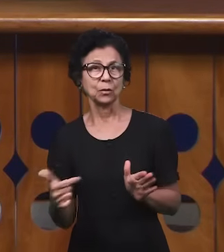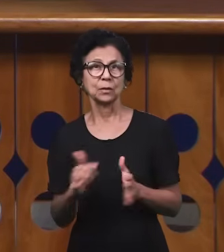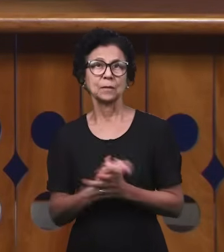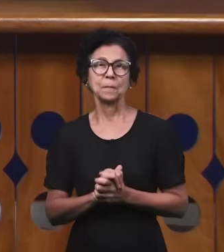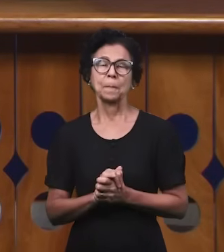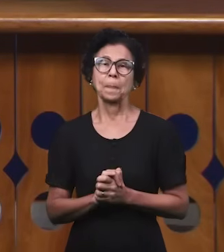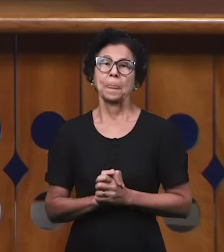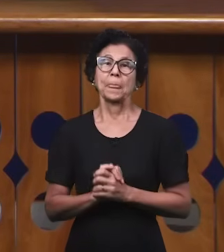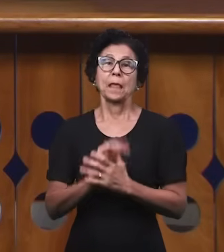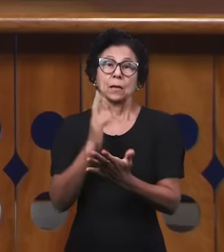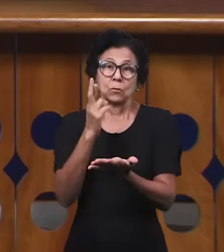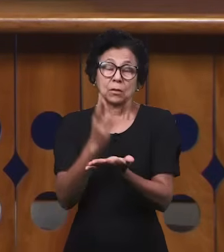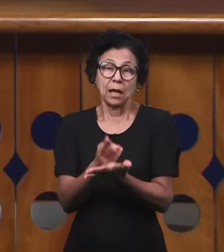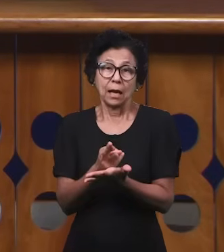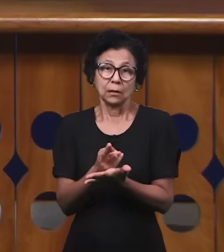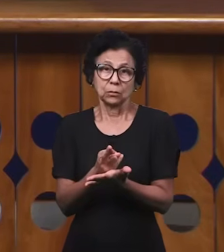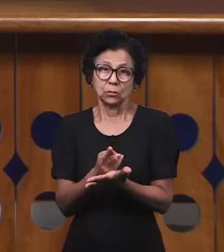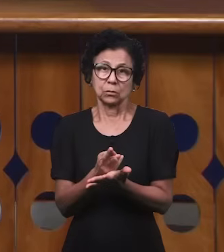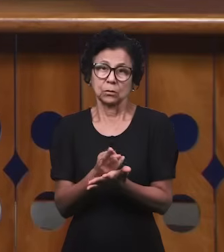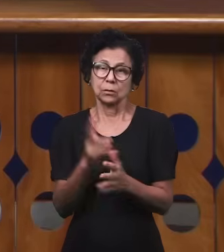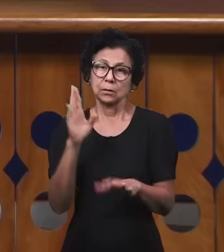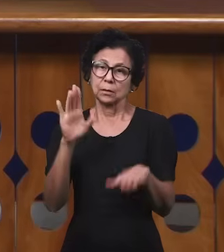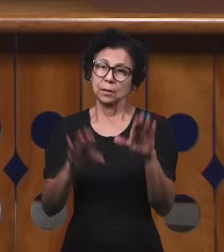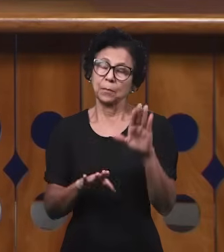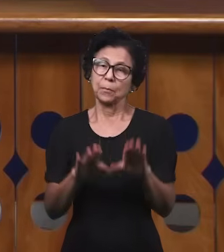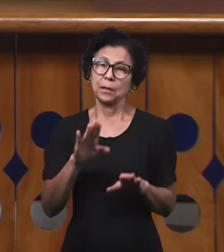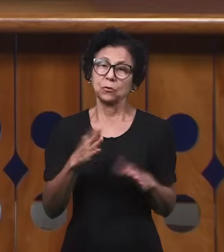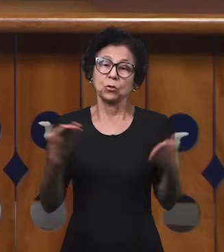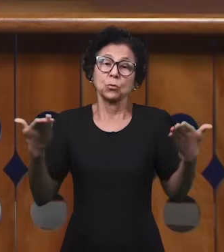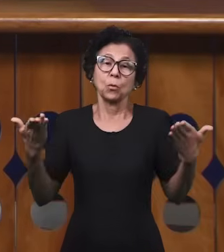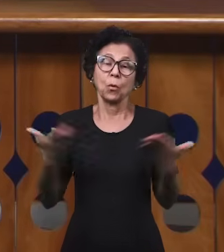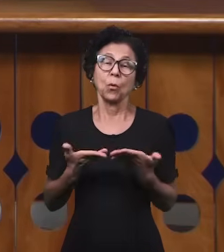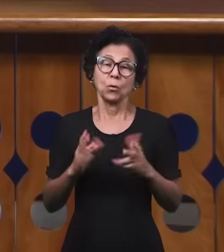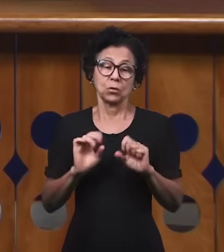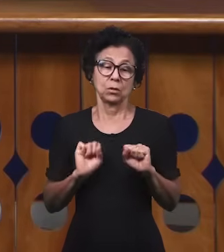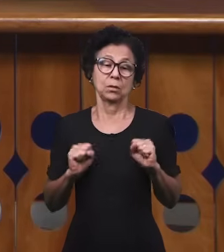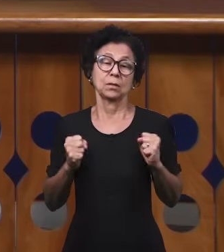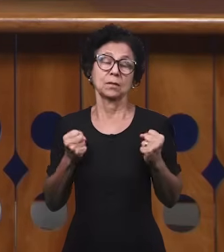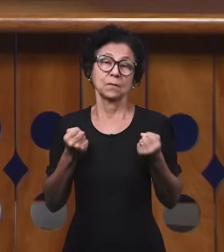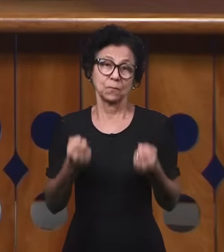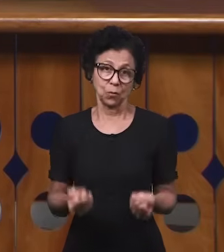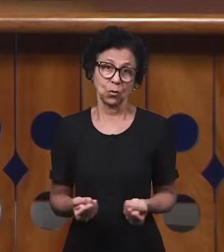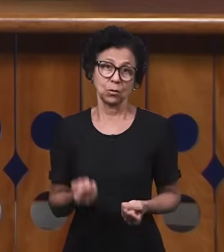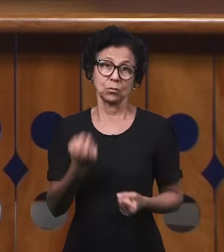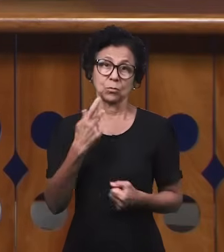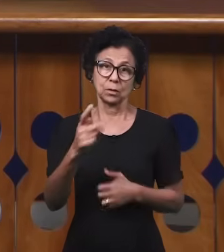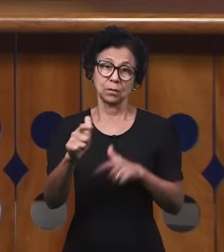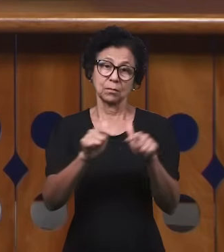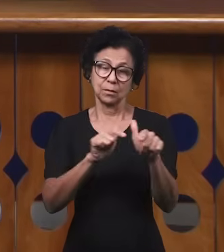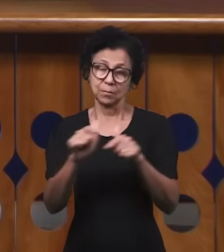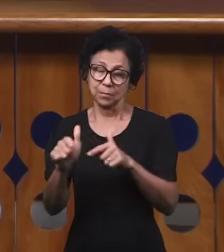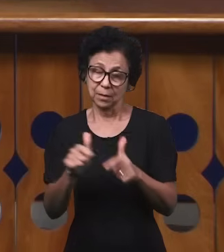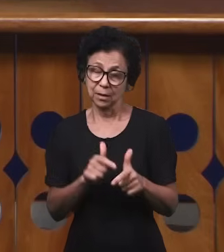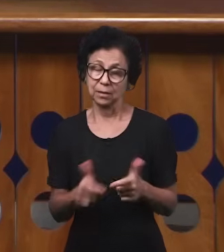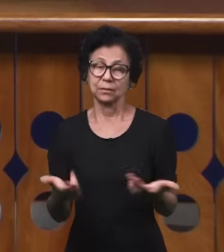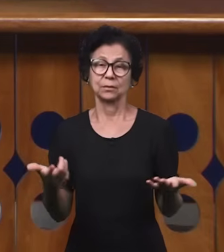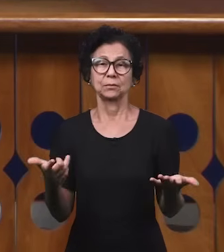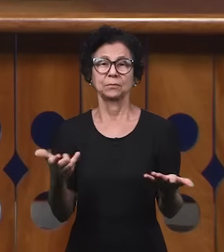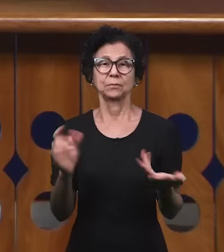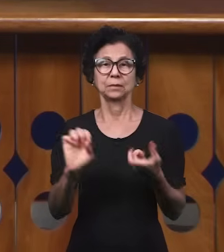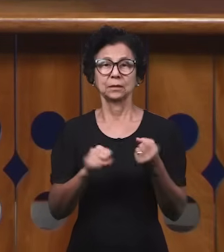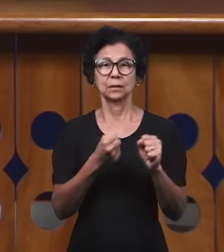nossos esforços. Comerás o trabalho das tuas mãos, feliz será e te irá bem. Salmo 128, 1 e